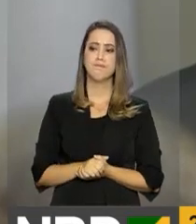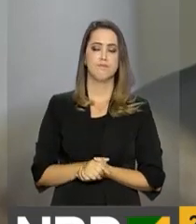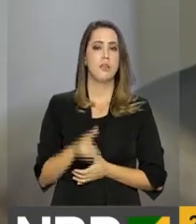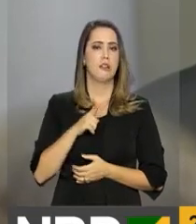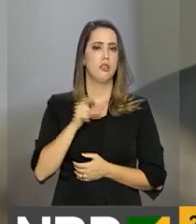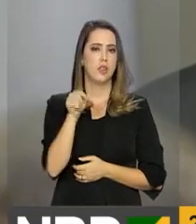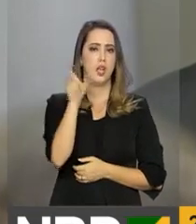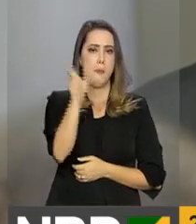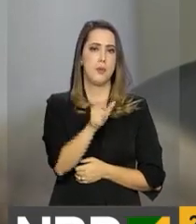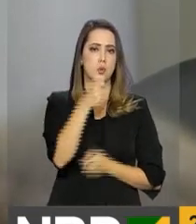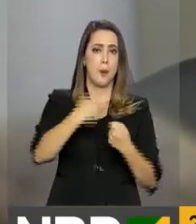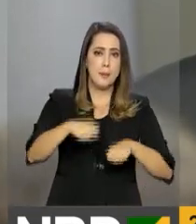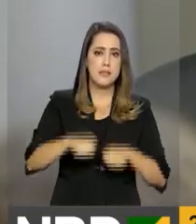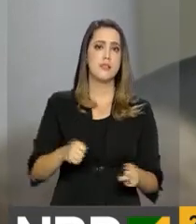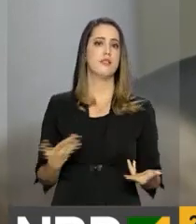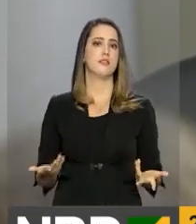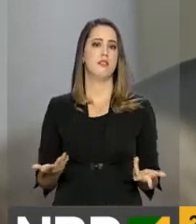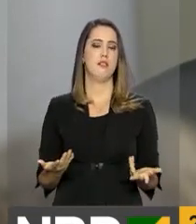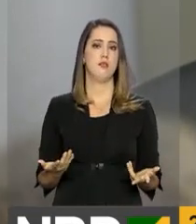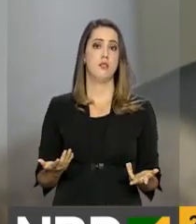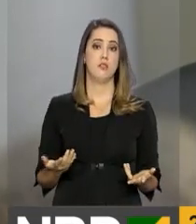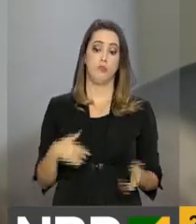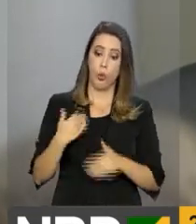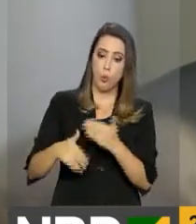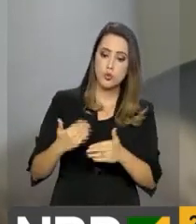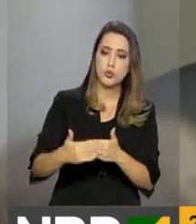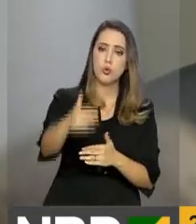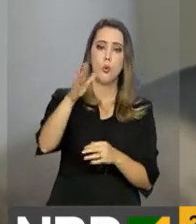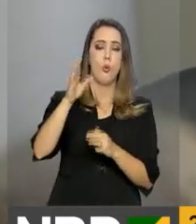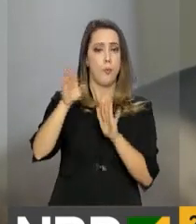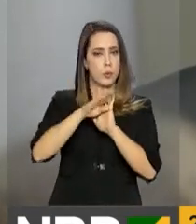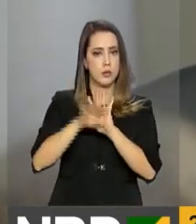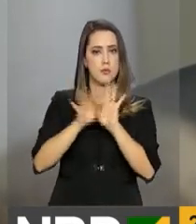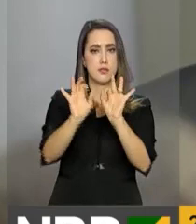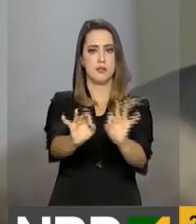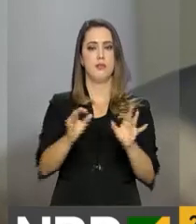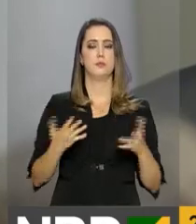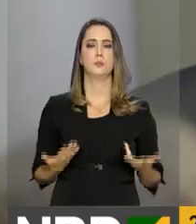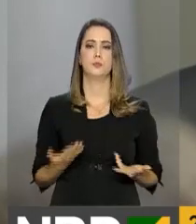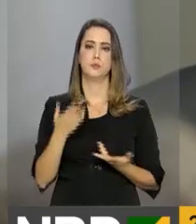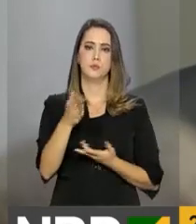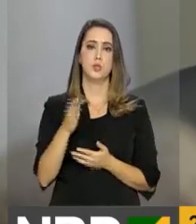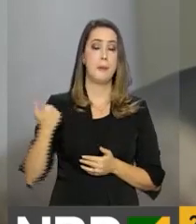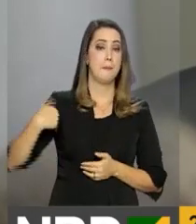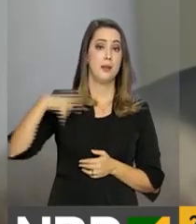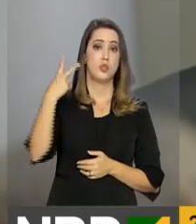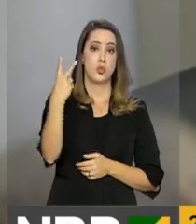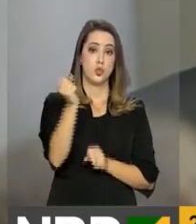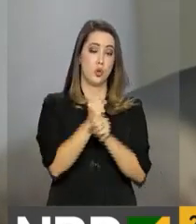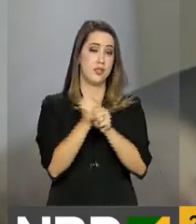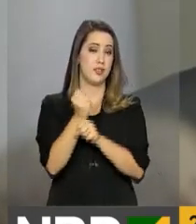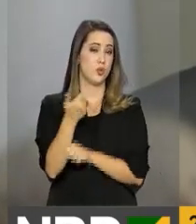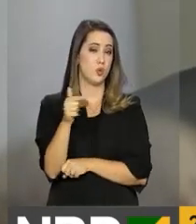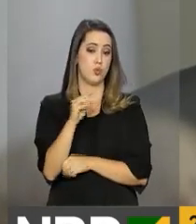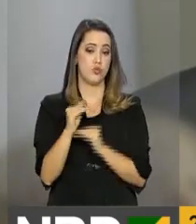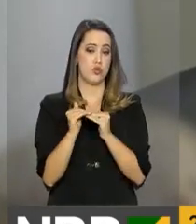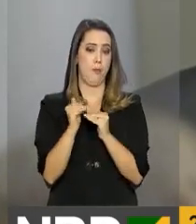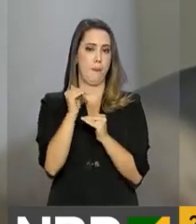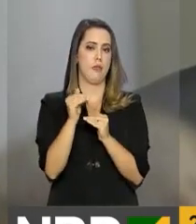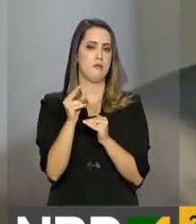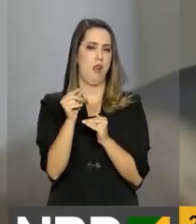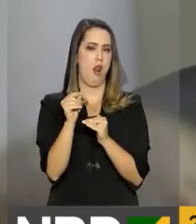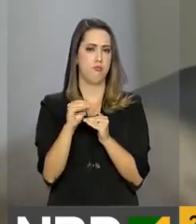podemos ignorá-lo, não é? E, portanto, mantivemos o Bolsa Família, que há mais de 2 anos e meio não tinha aumento. E eu dei